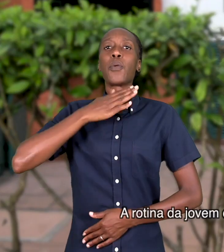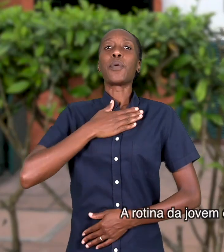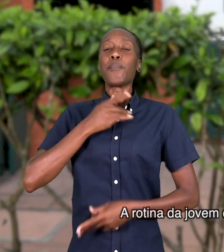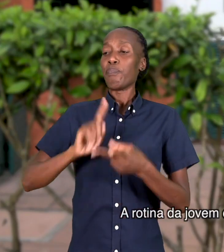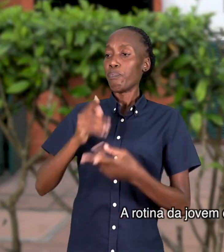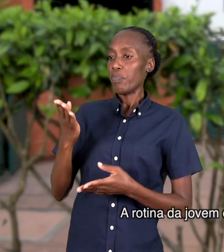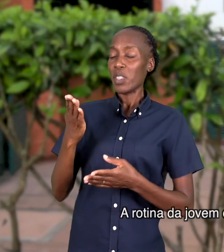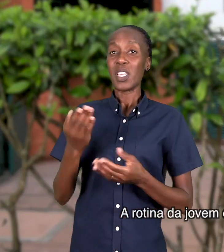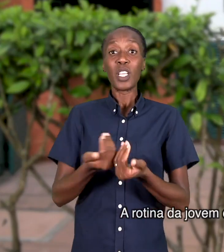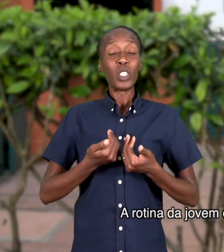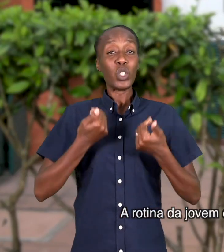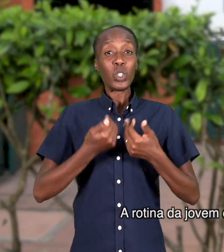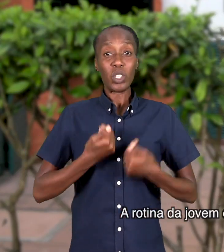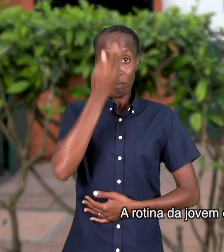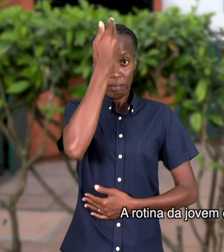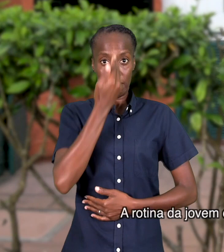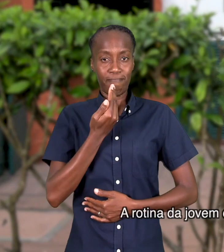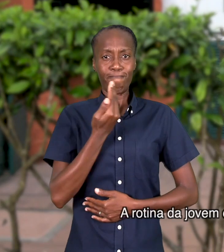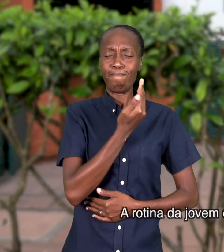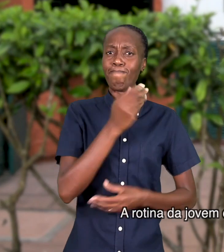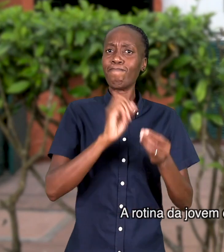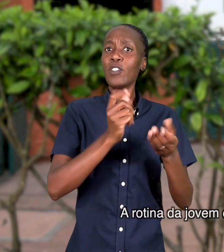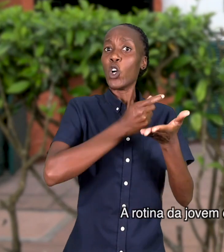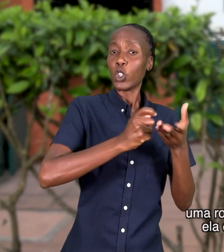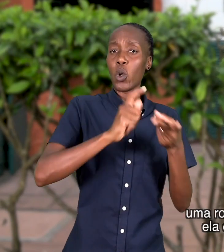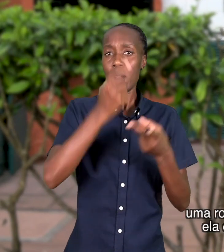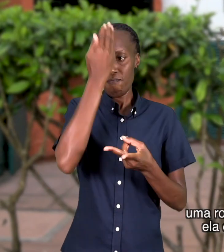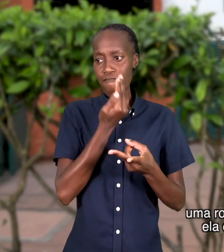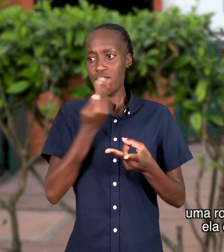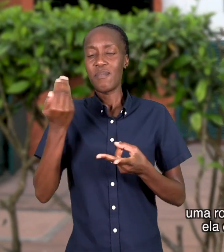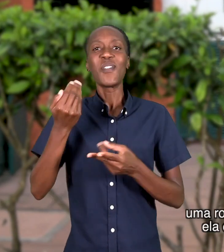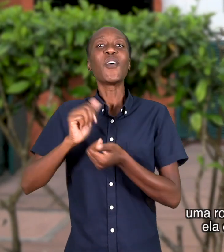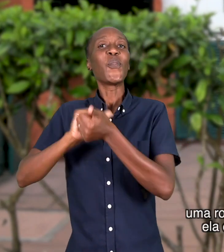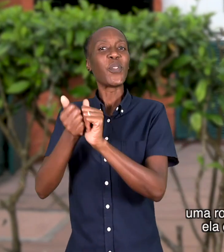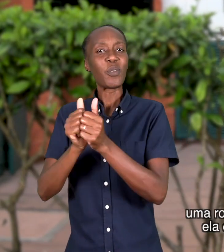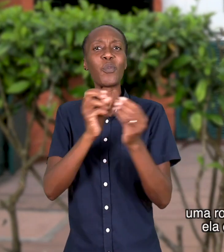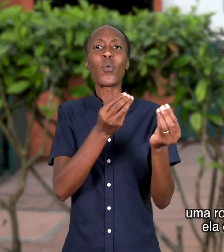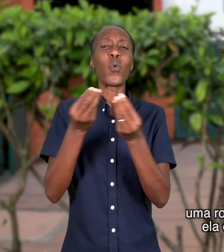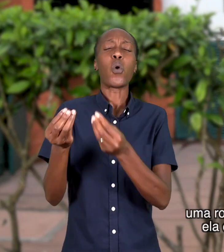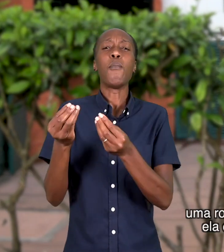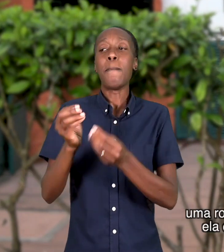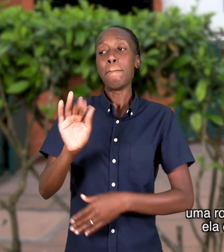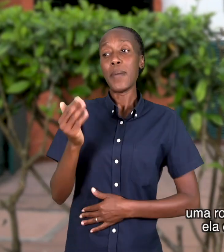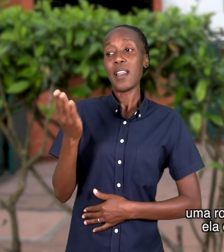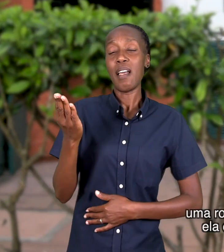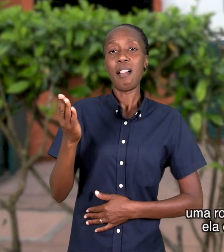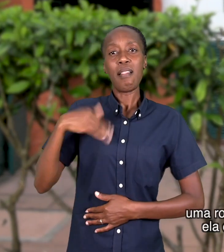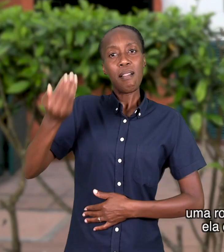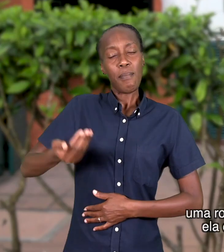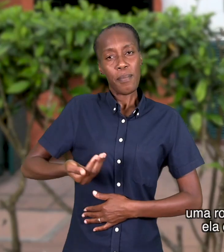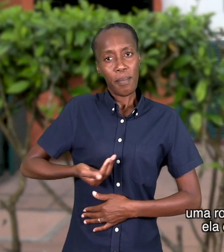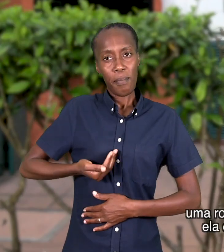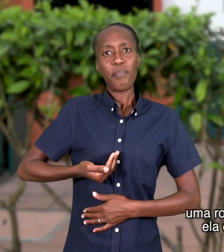A rotina da jovem dividia-se entre a escola e o desporto. Uma rotina puxada, mas que, para ela,